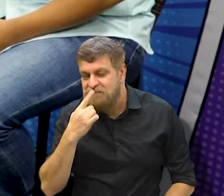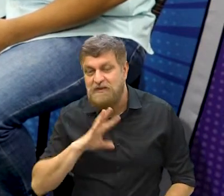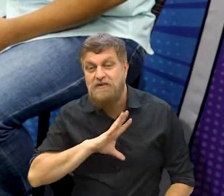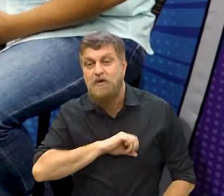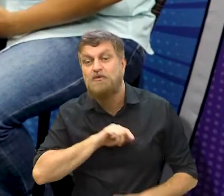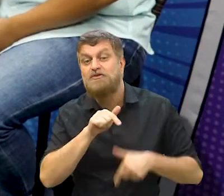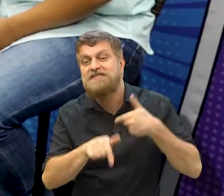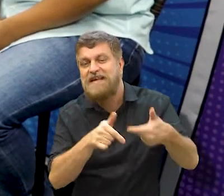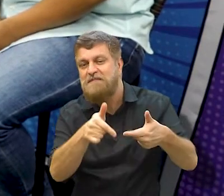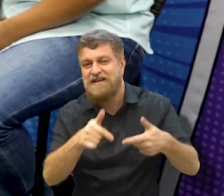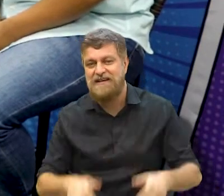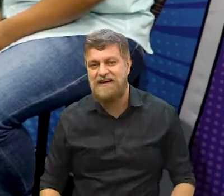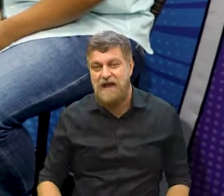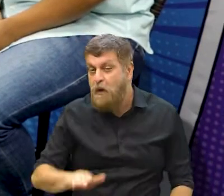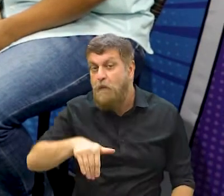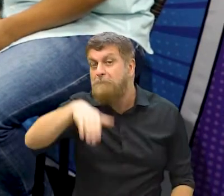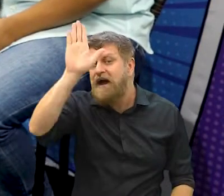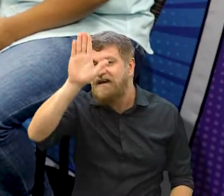cima da história?